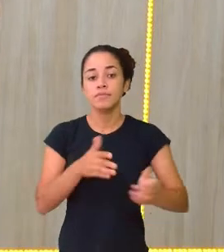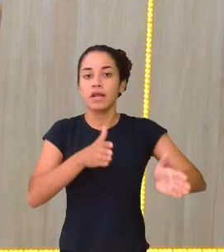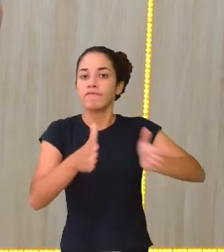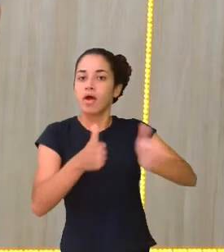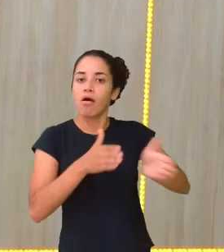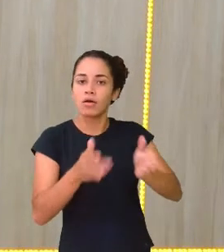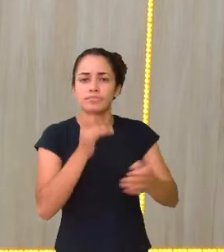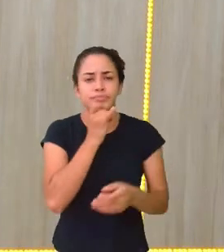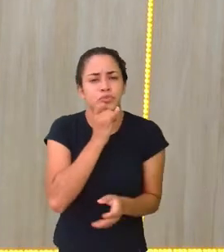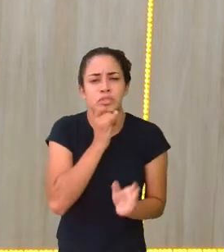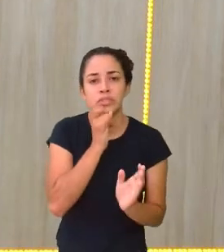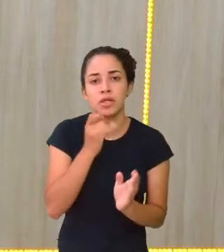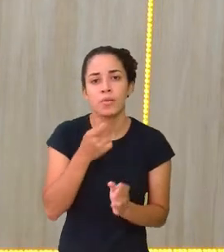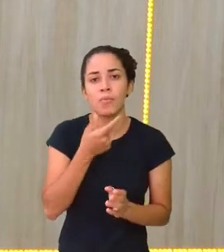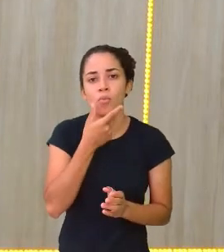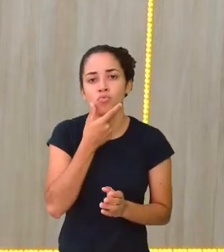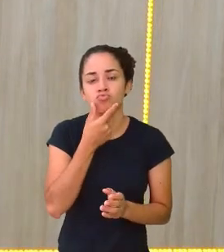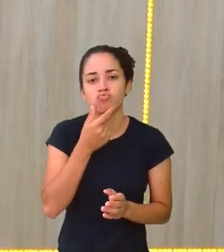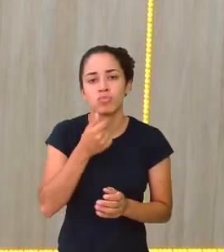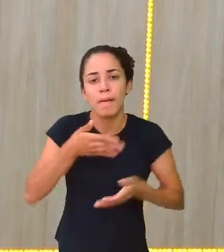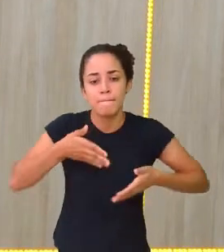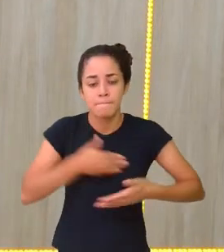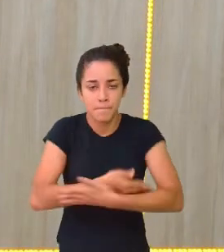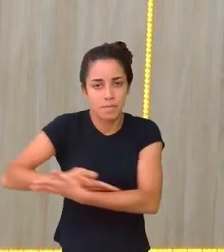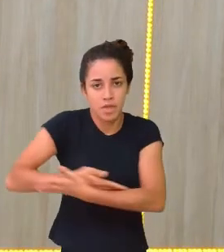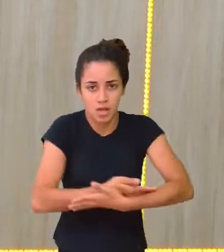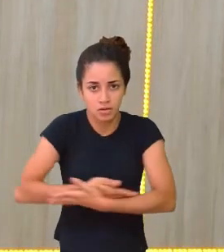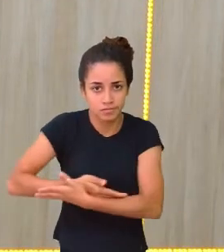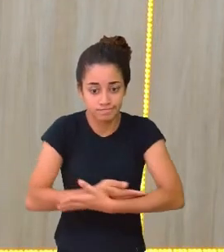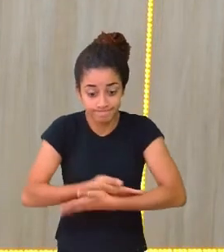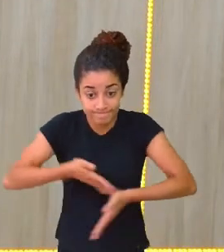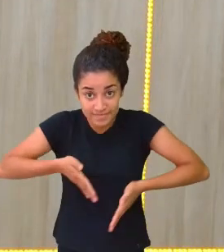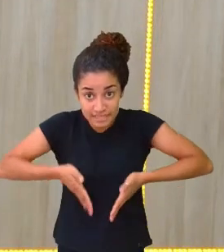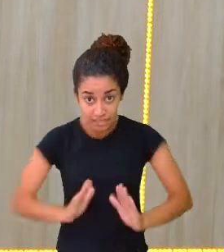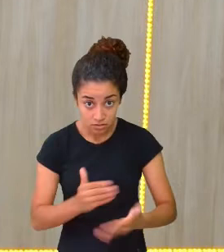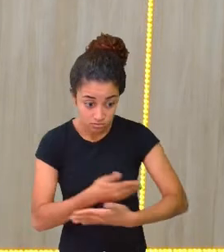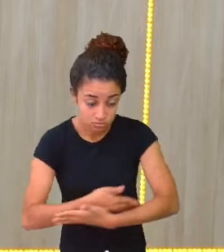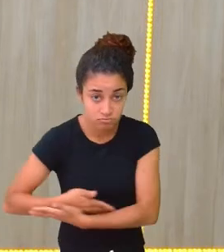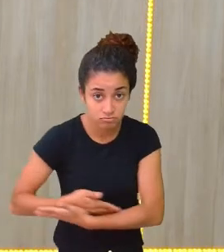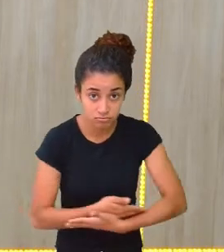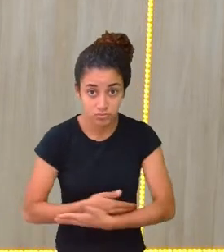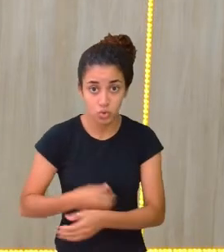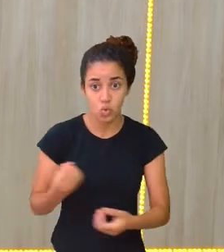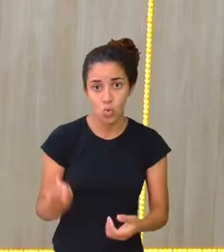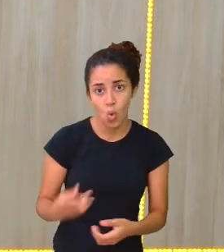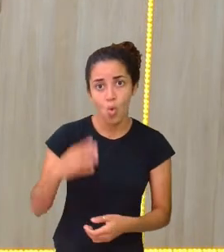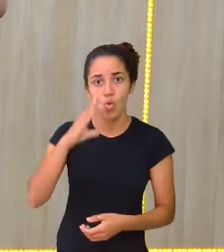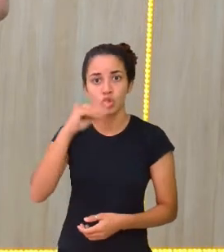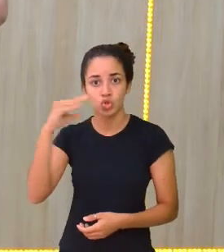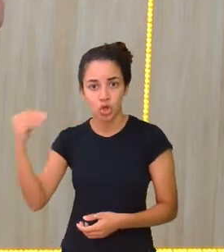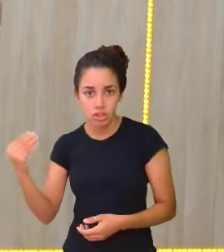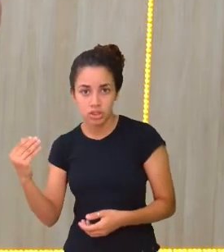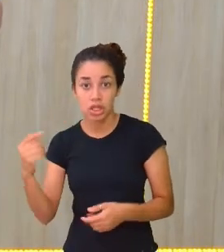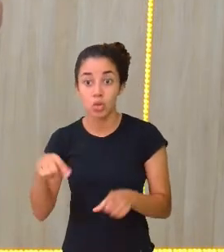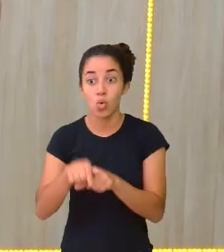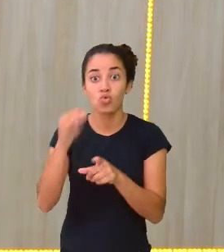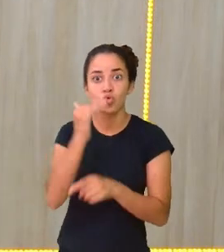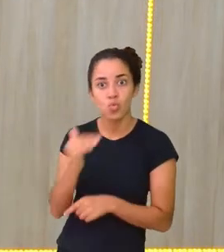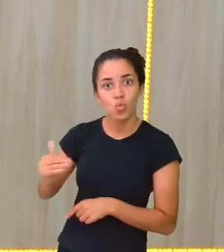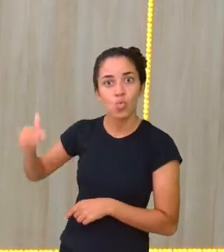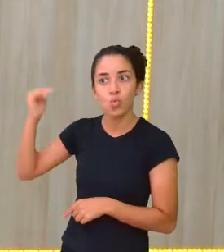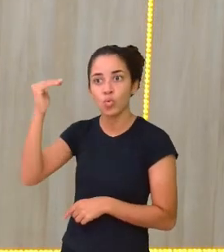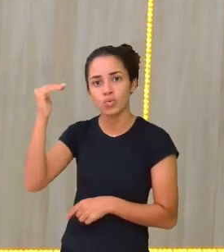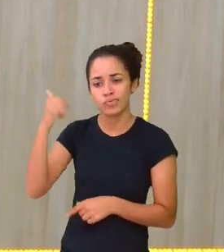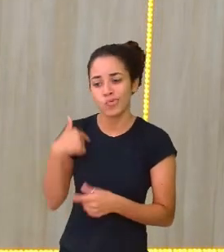um recém-nascido, né? A criança na primeira infância, um adolescente como vocês, um adulto como eu,